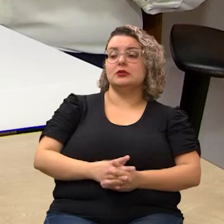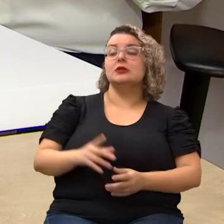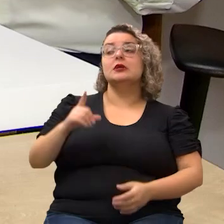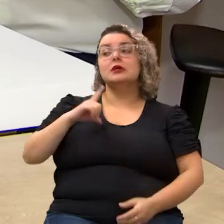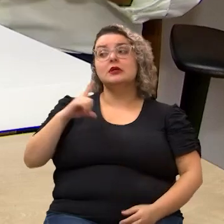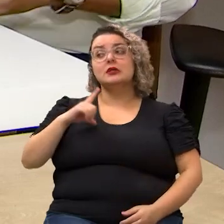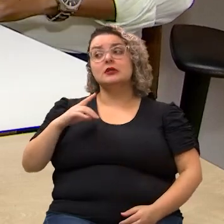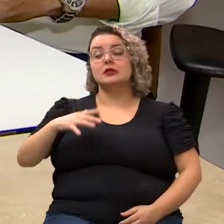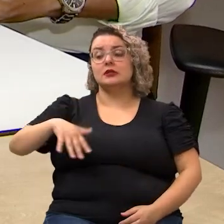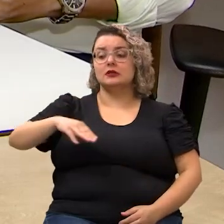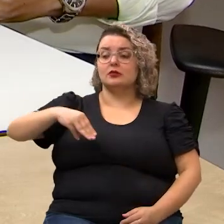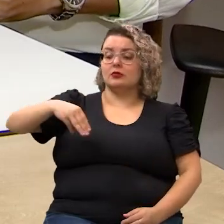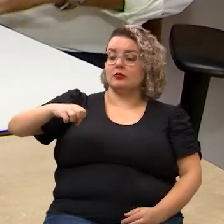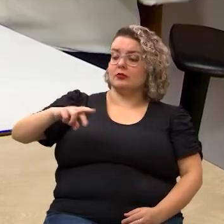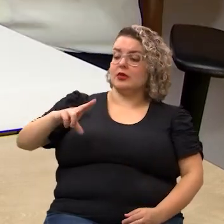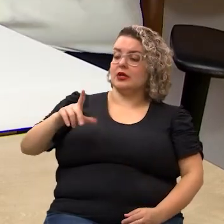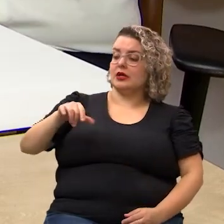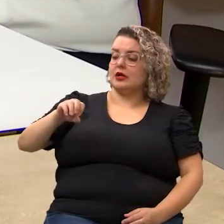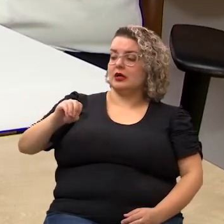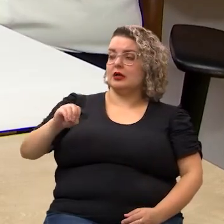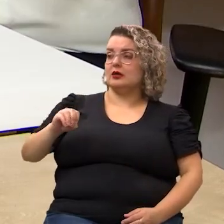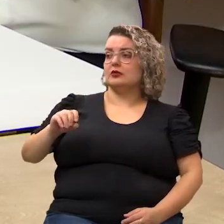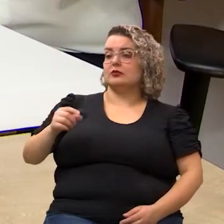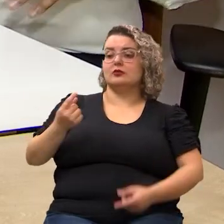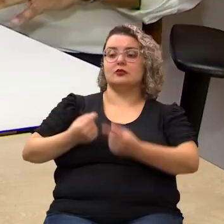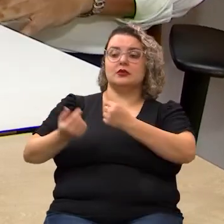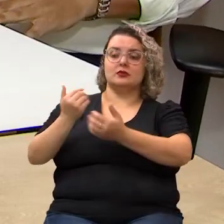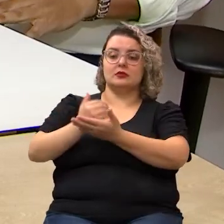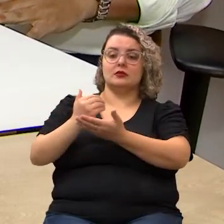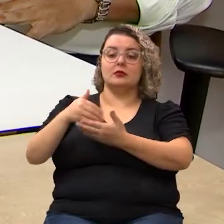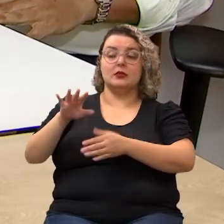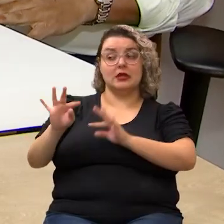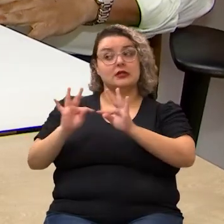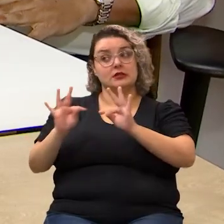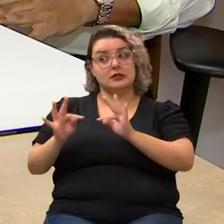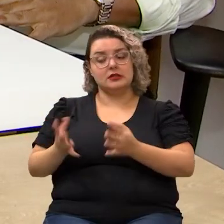E existe no mercado financeiro, mais tecnicamente,